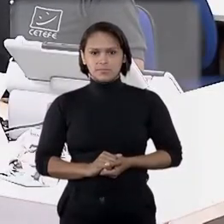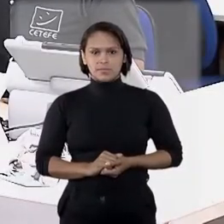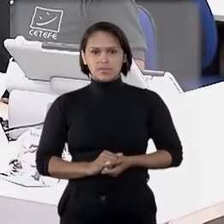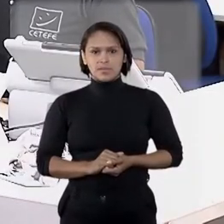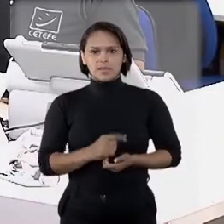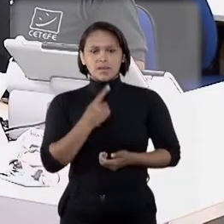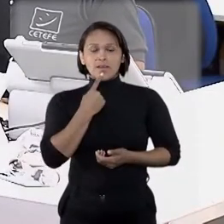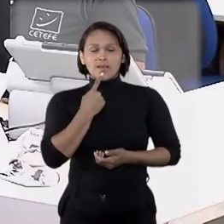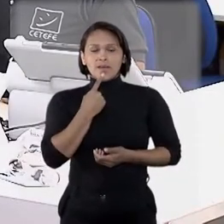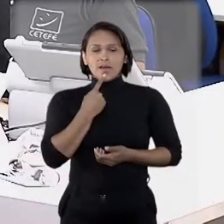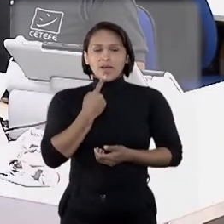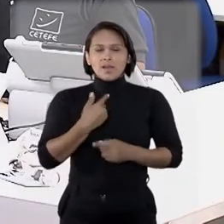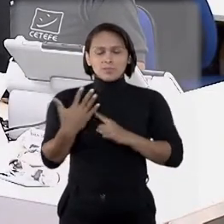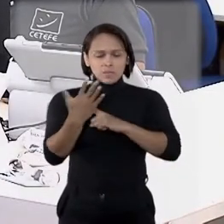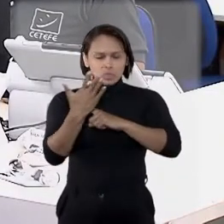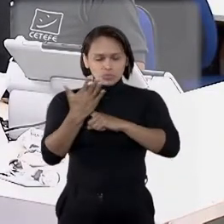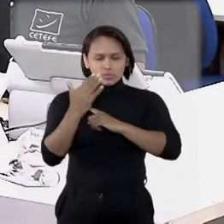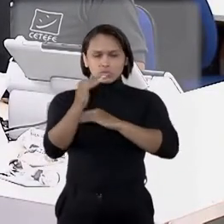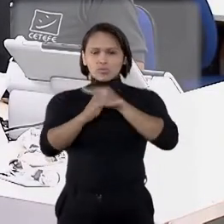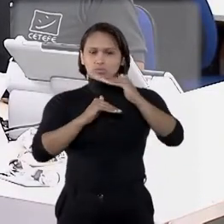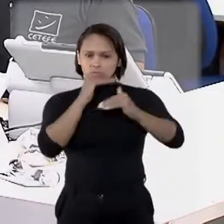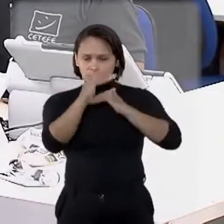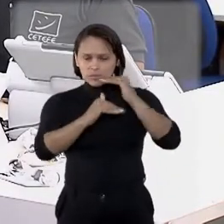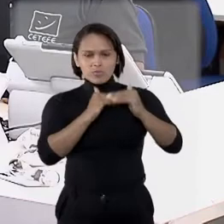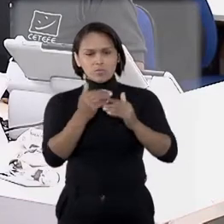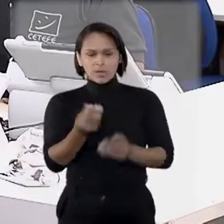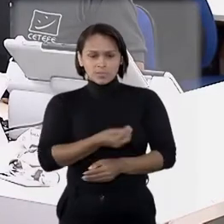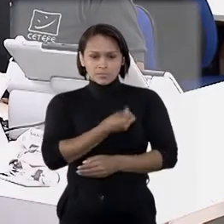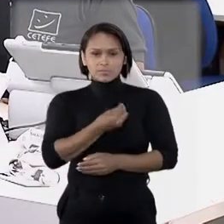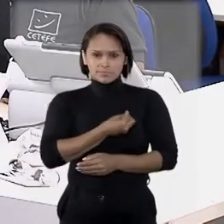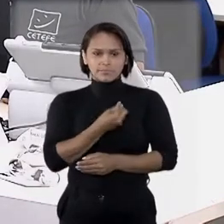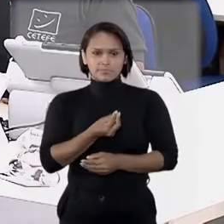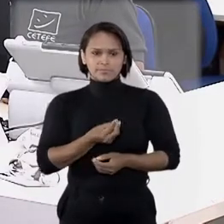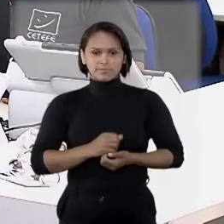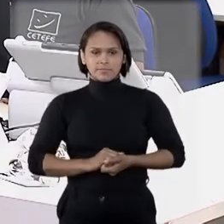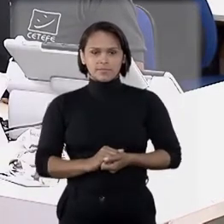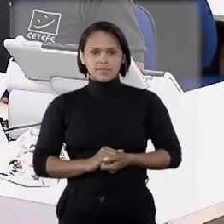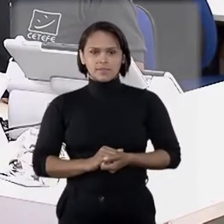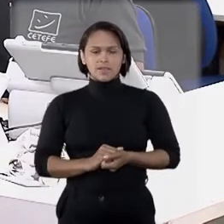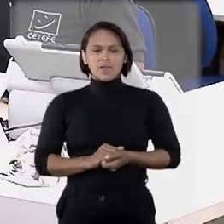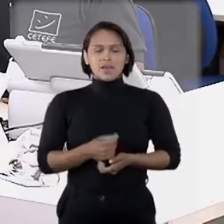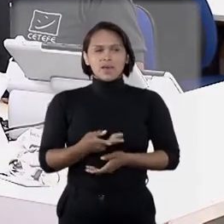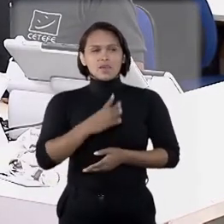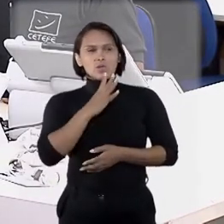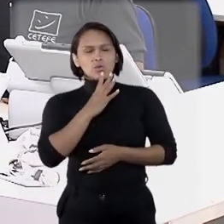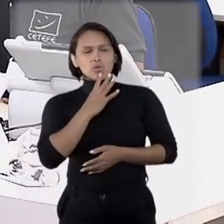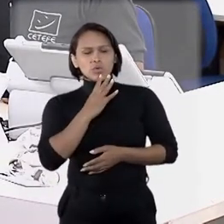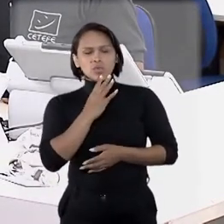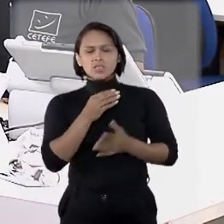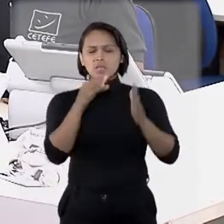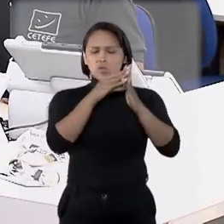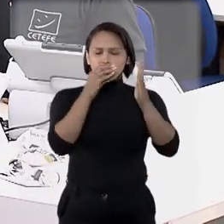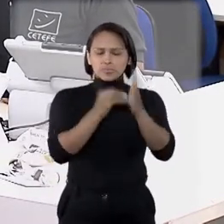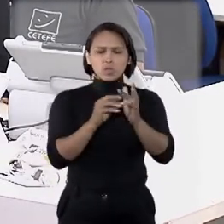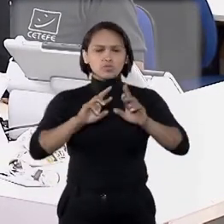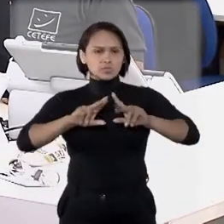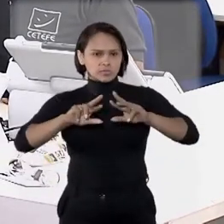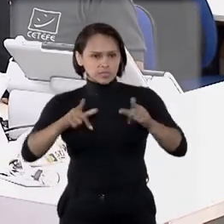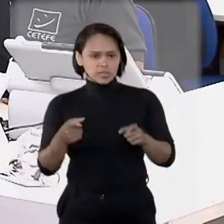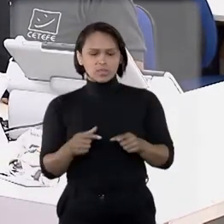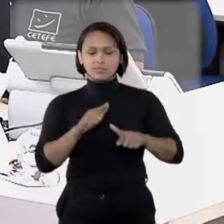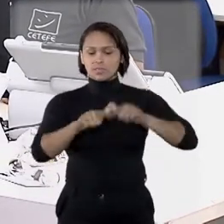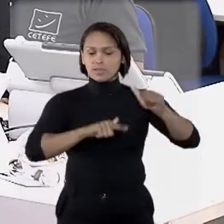Me ajudou no meu próprio desenvolvimento mesmo. Em conhecer outros conteúdos